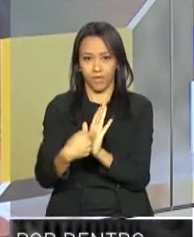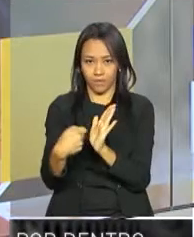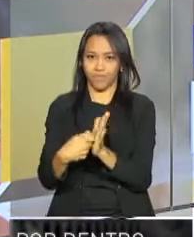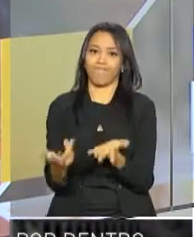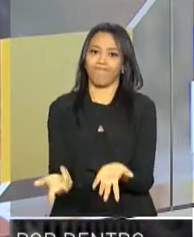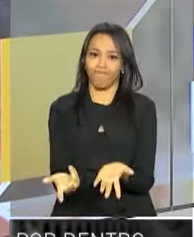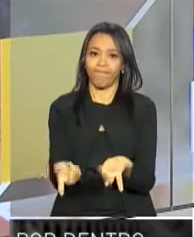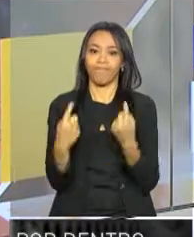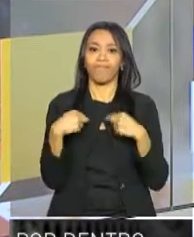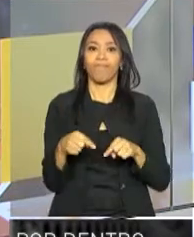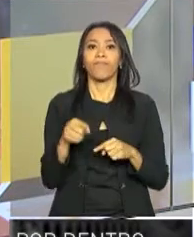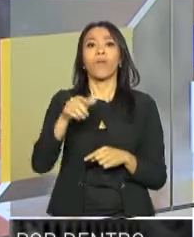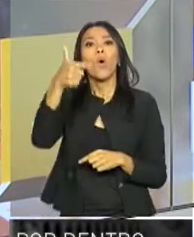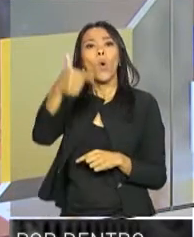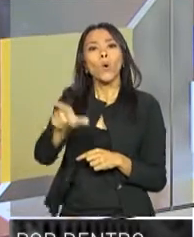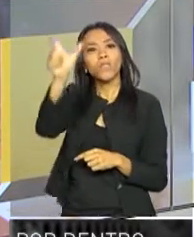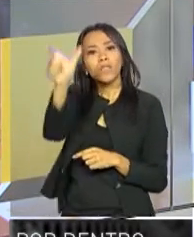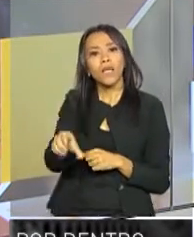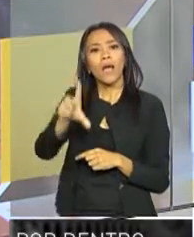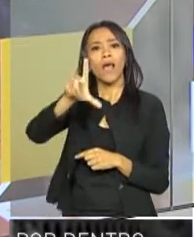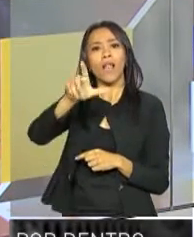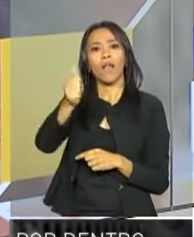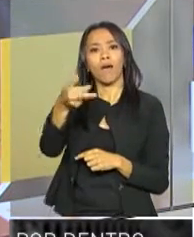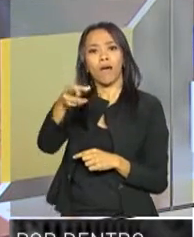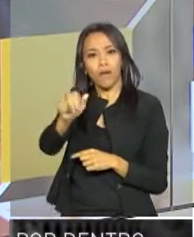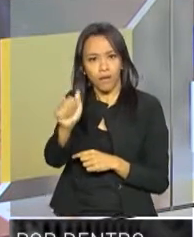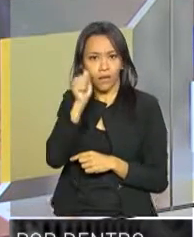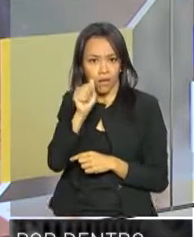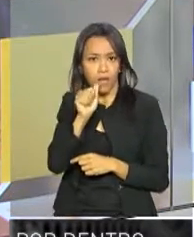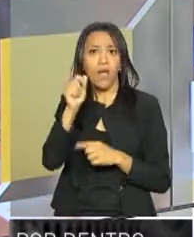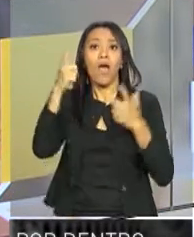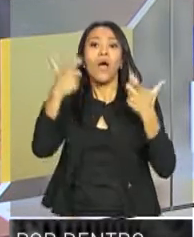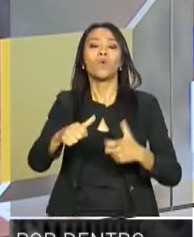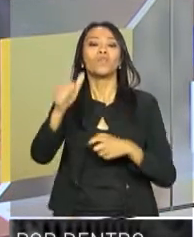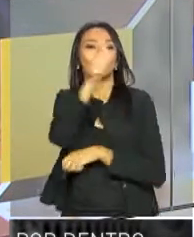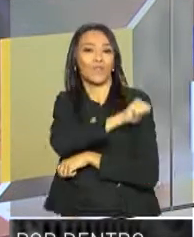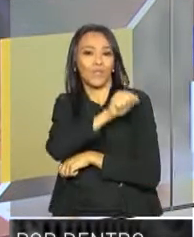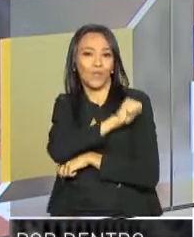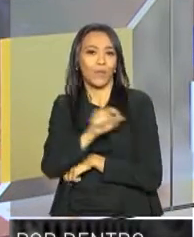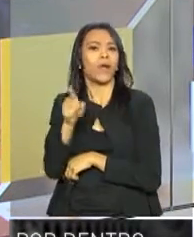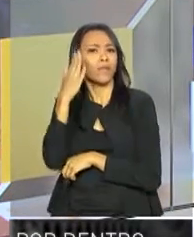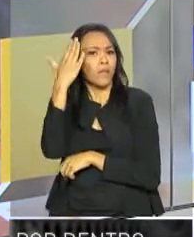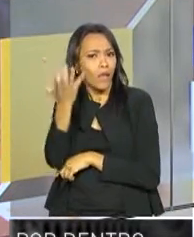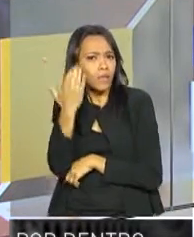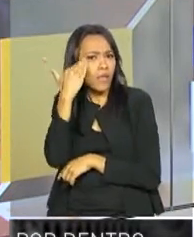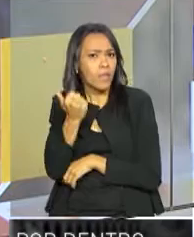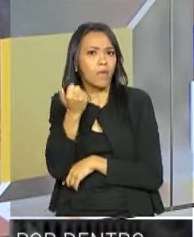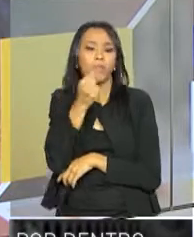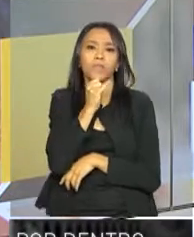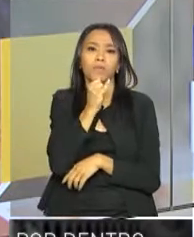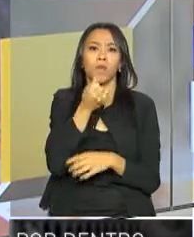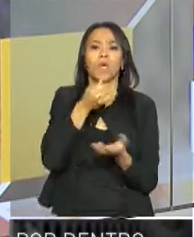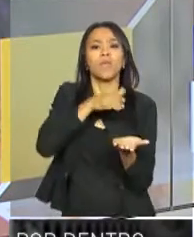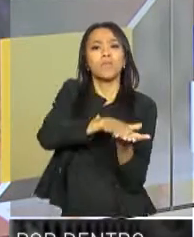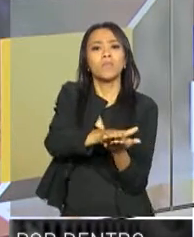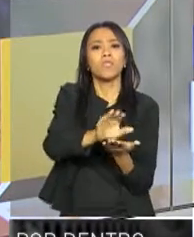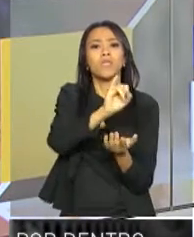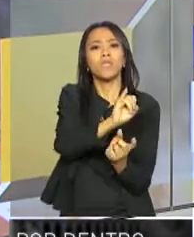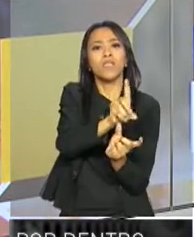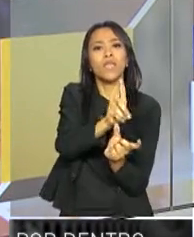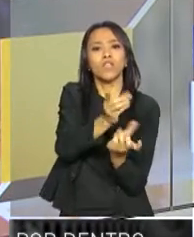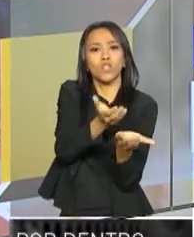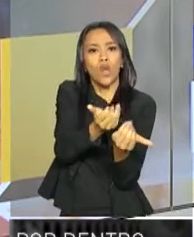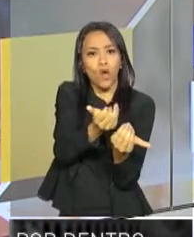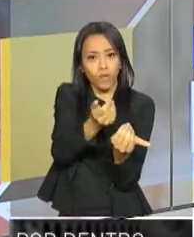a lara daniel de santo antônio de pádua no rio de janeiro quer saber para emitir a id jovem a renda mensal